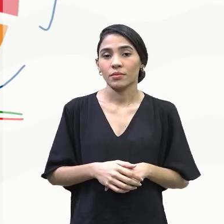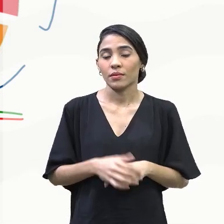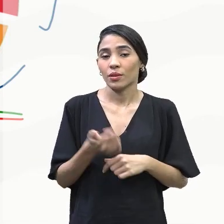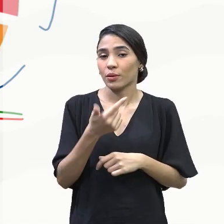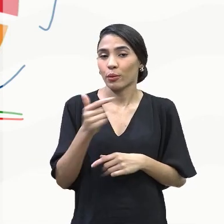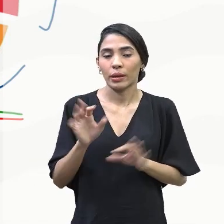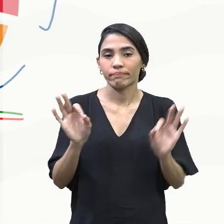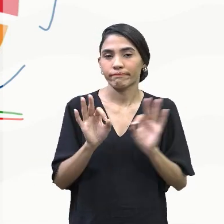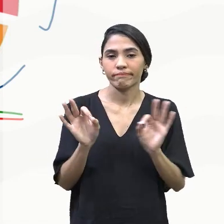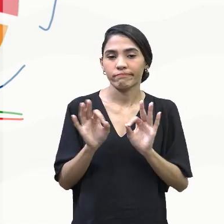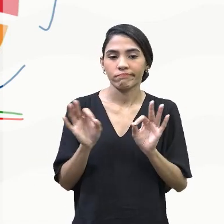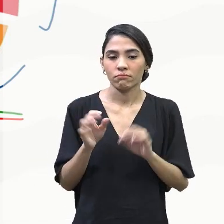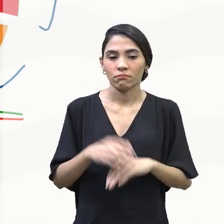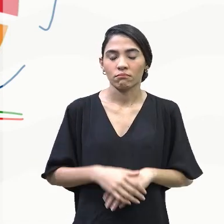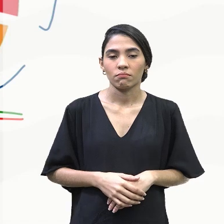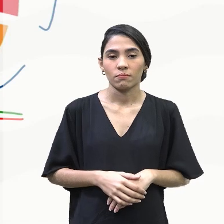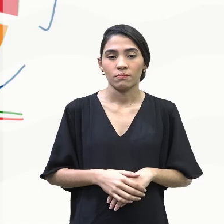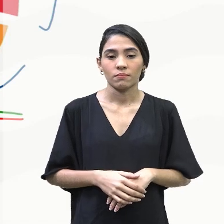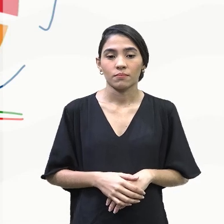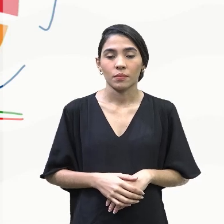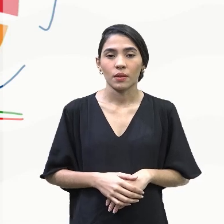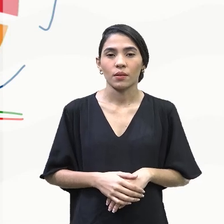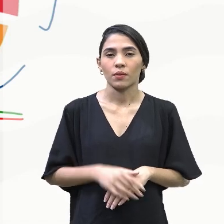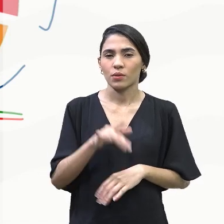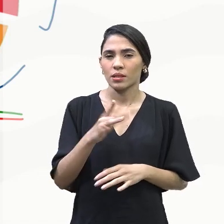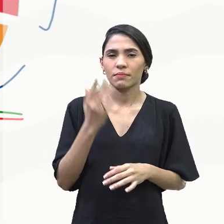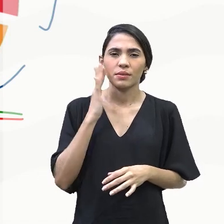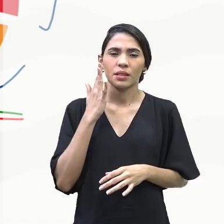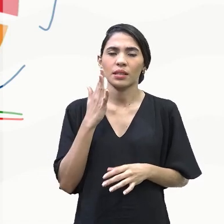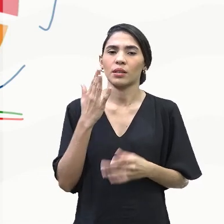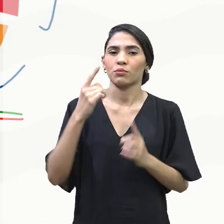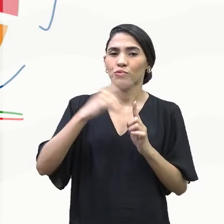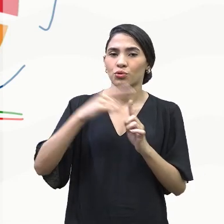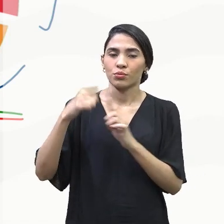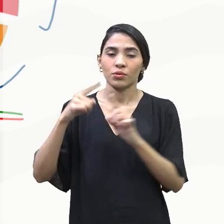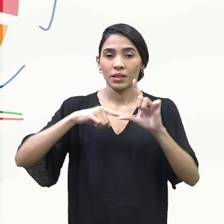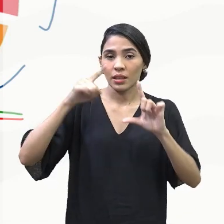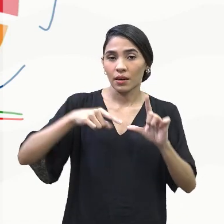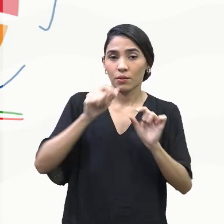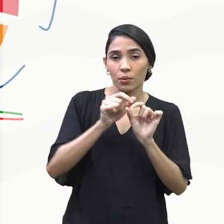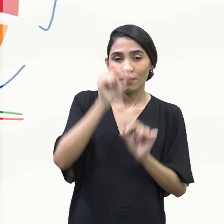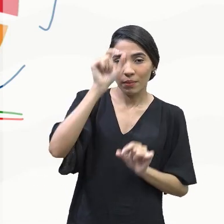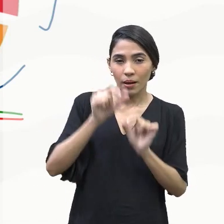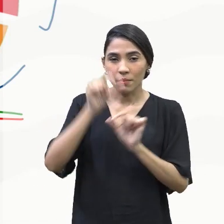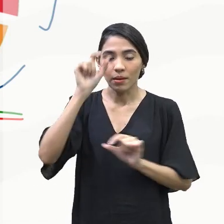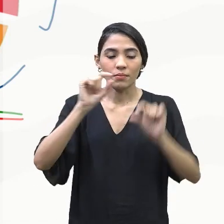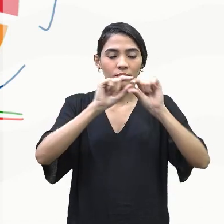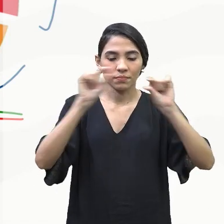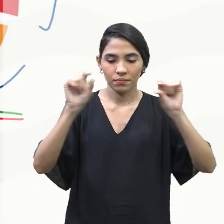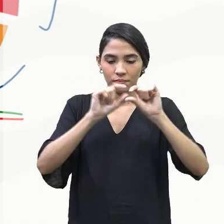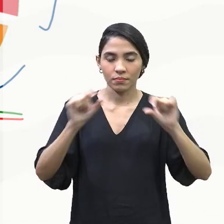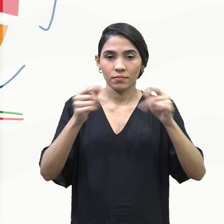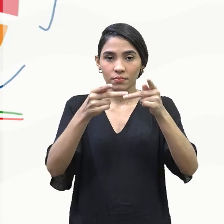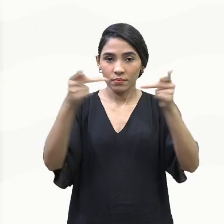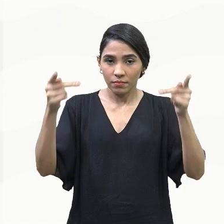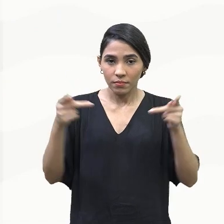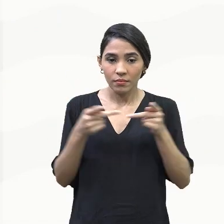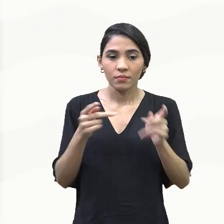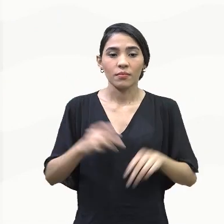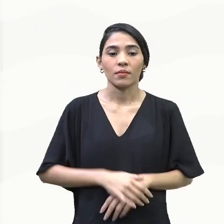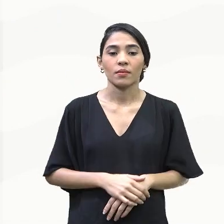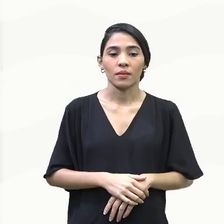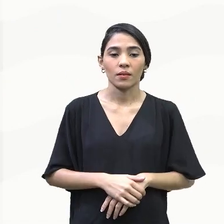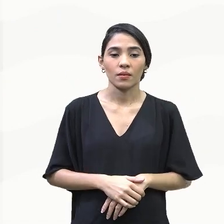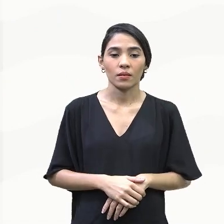resultado, sem nenhum detalhe, só para entender de fato os tipos de gráficos, né, coluna, barra, setores, linha, mas vamos